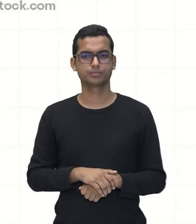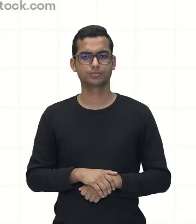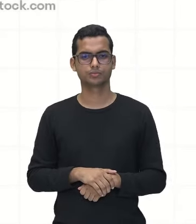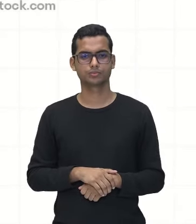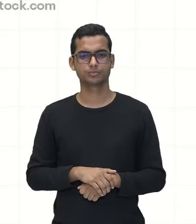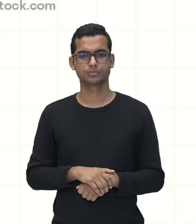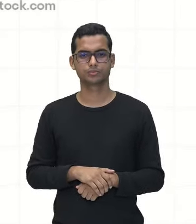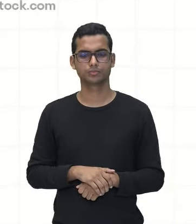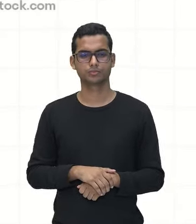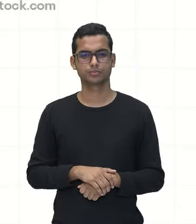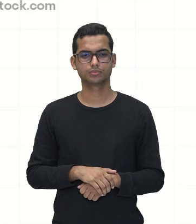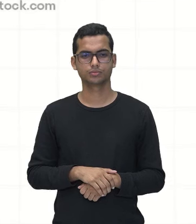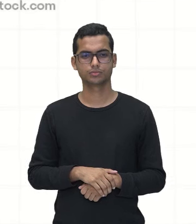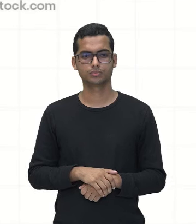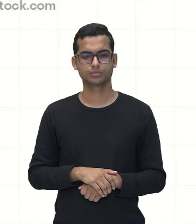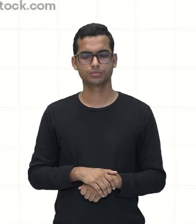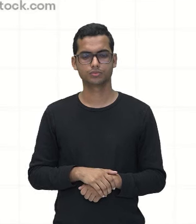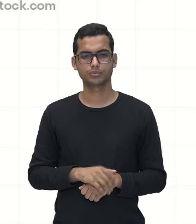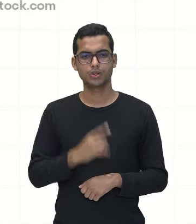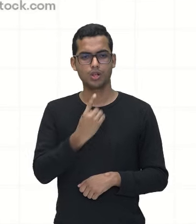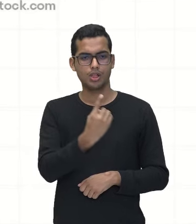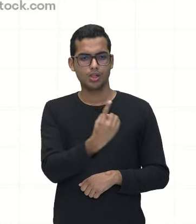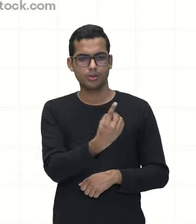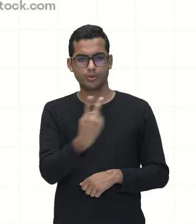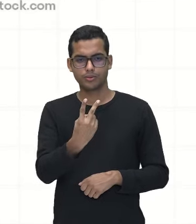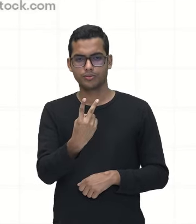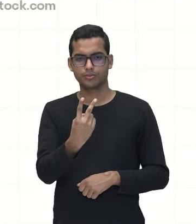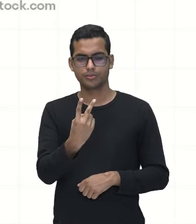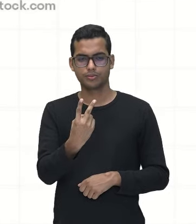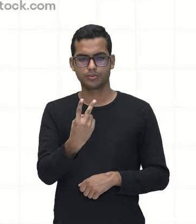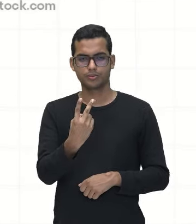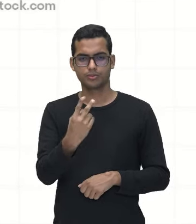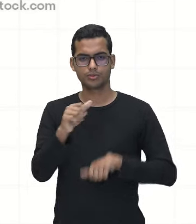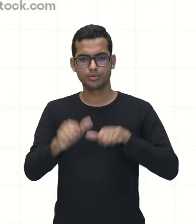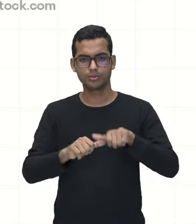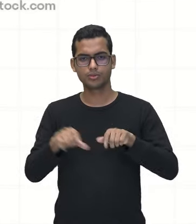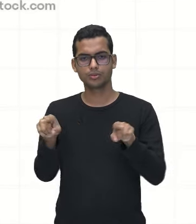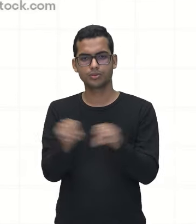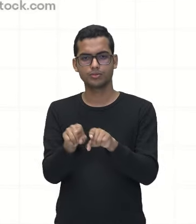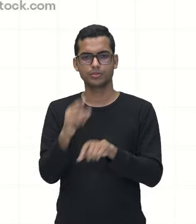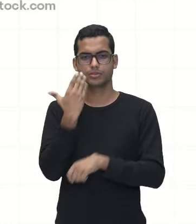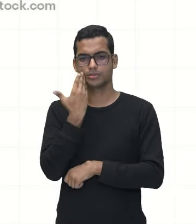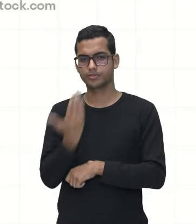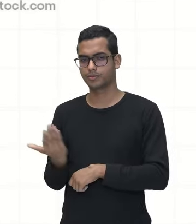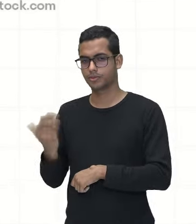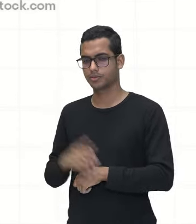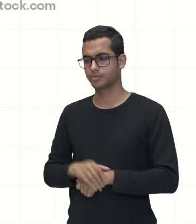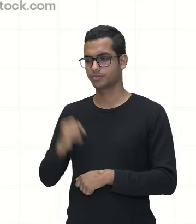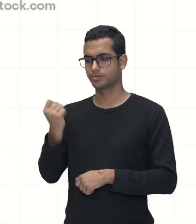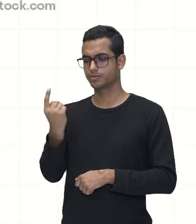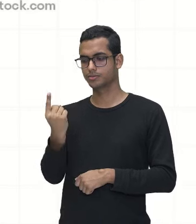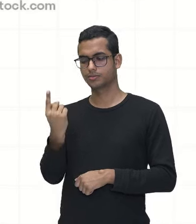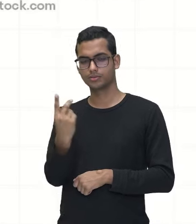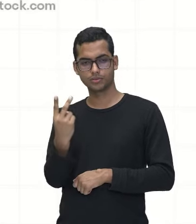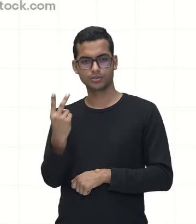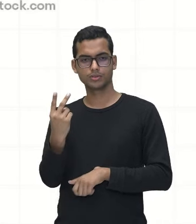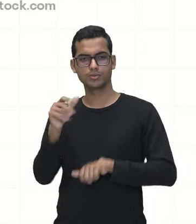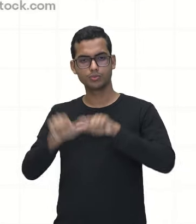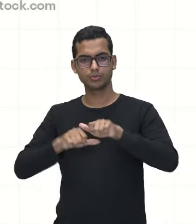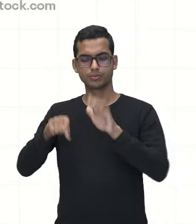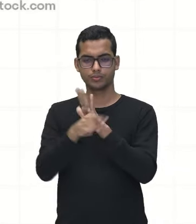para 10, e o 34 você arredonda para 30. E aí, você fazendo essa